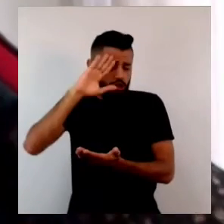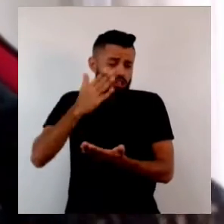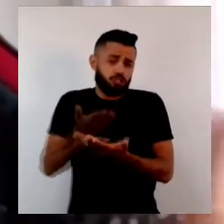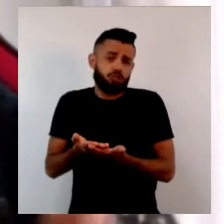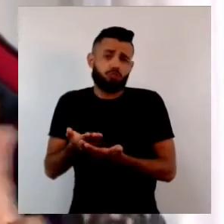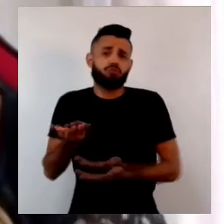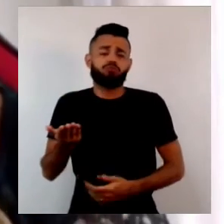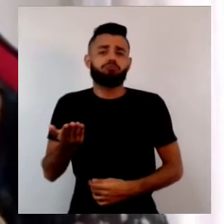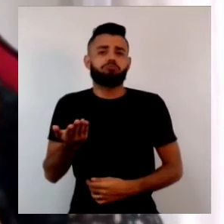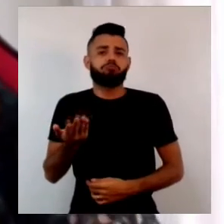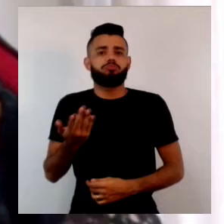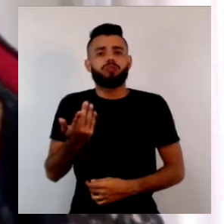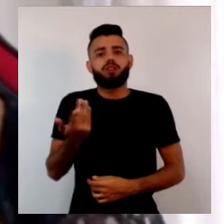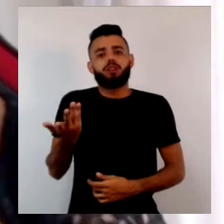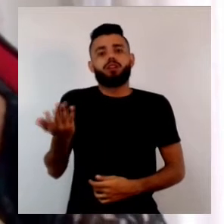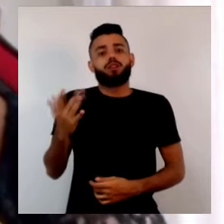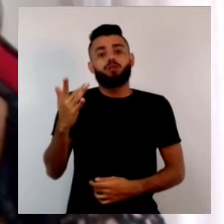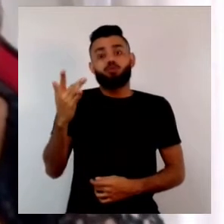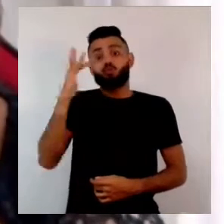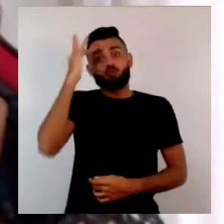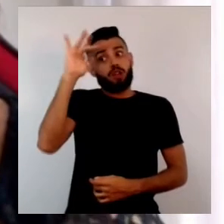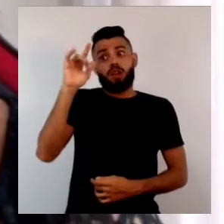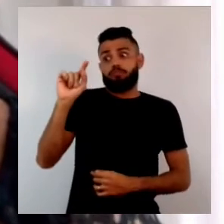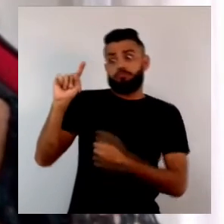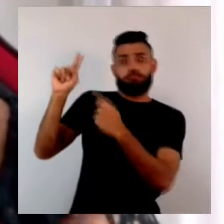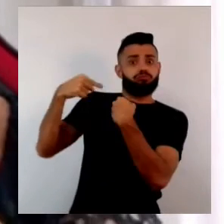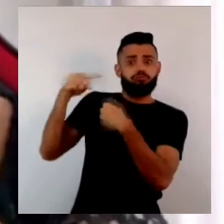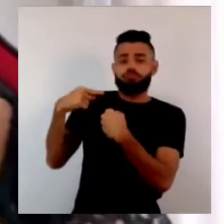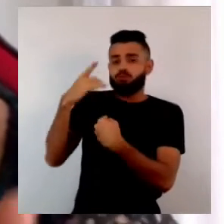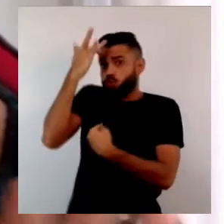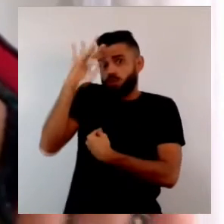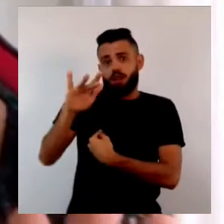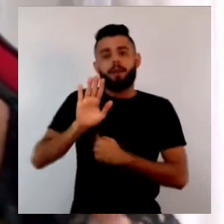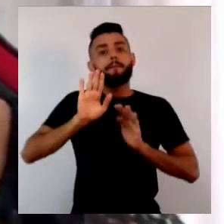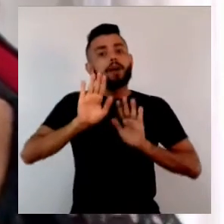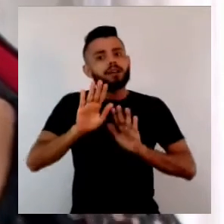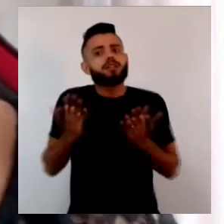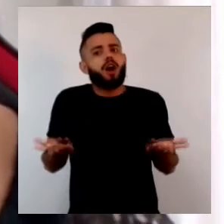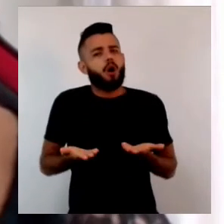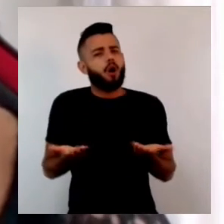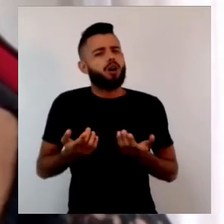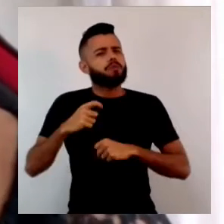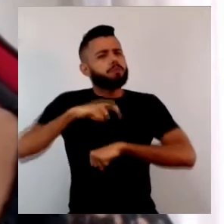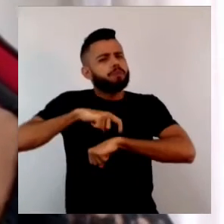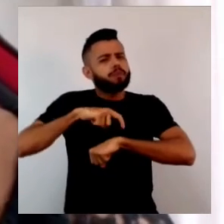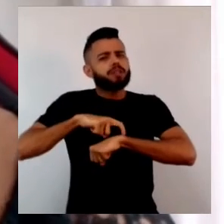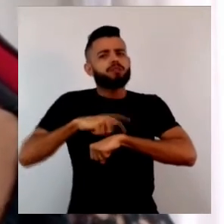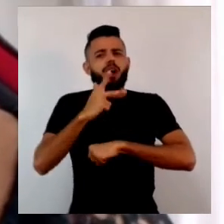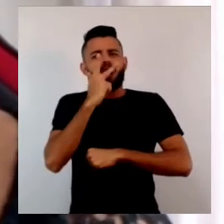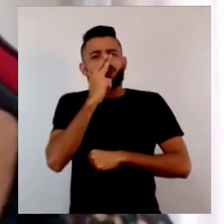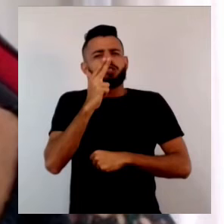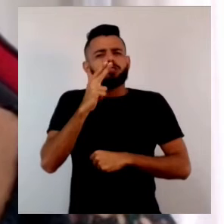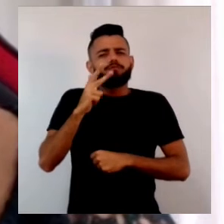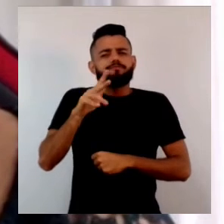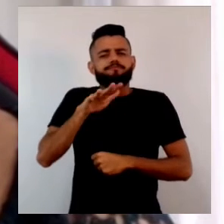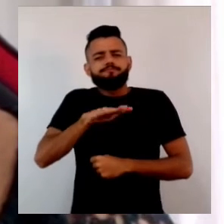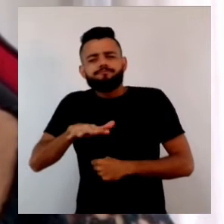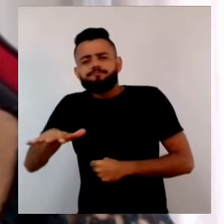o contra-ataque, mas neste momento eu acredito que uma parte dessa onda está sendo